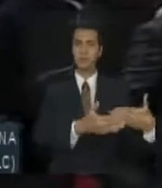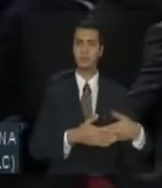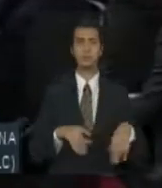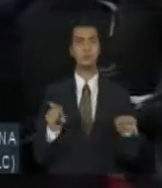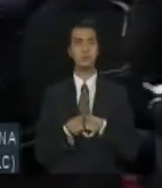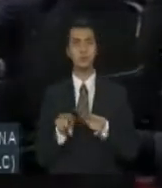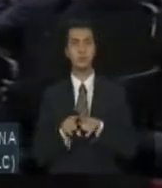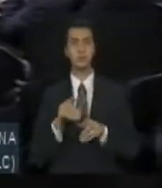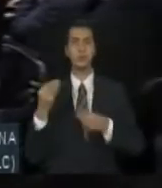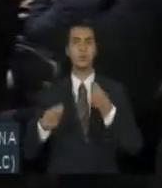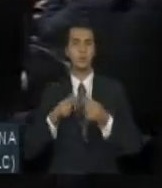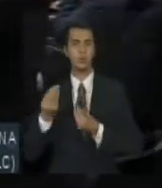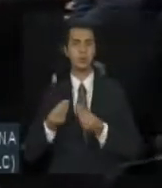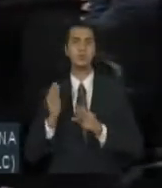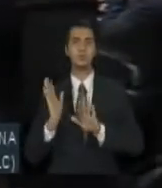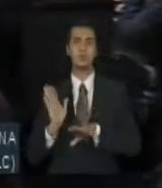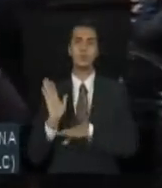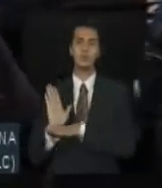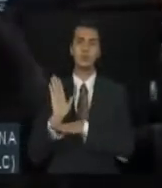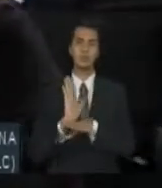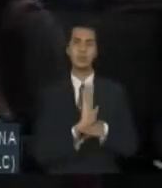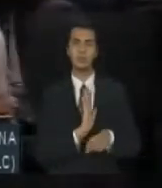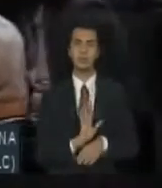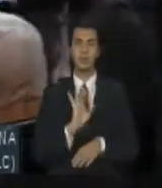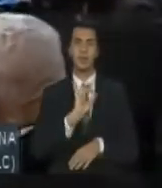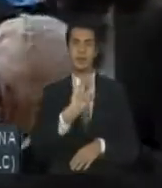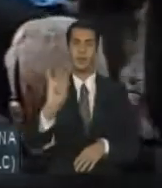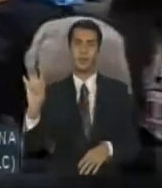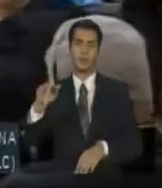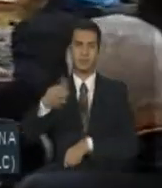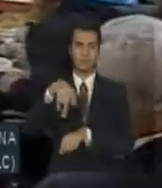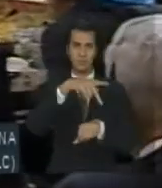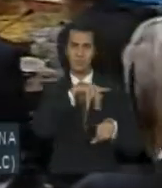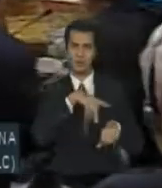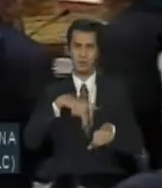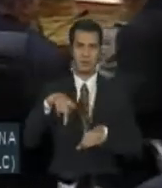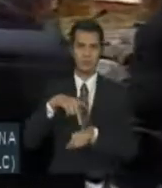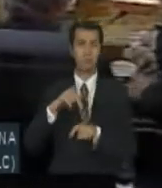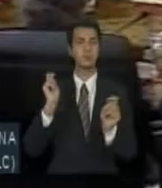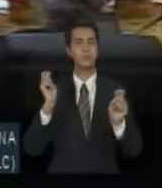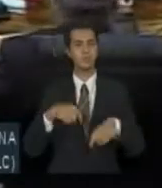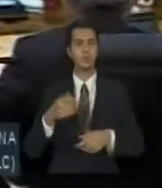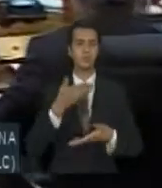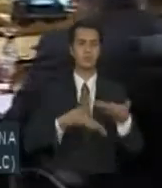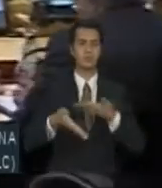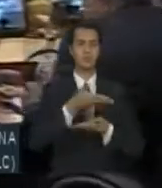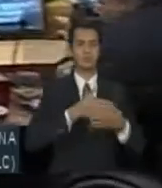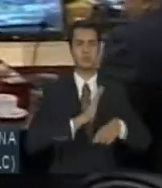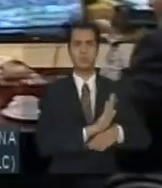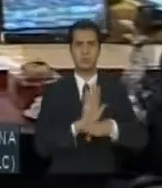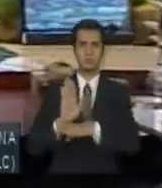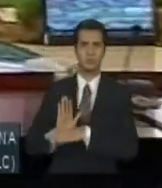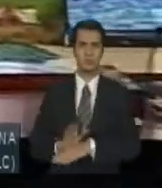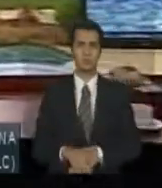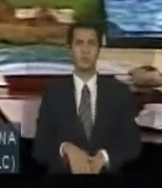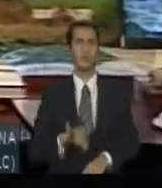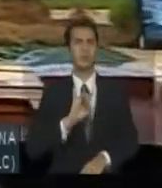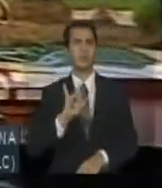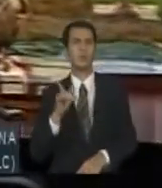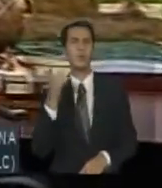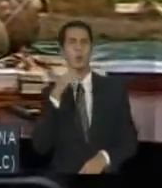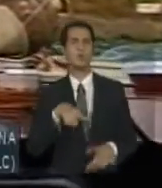das contribuições que cada país pode dar uns para os outros, de cada